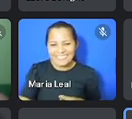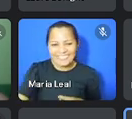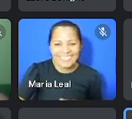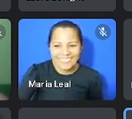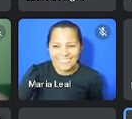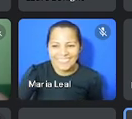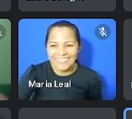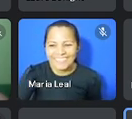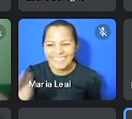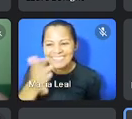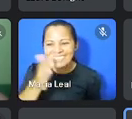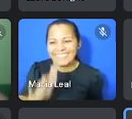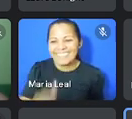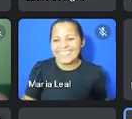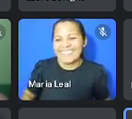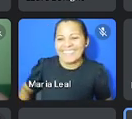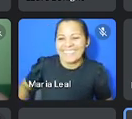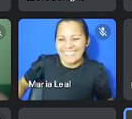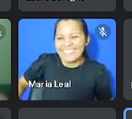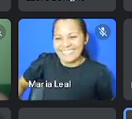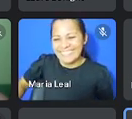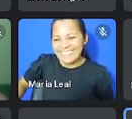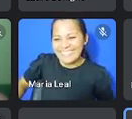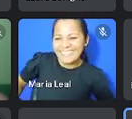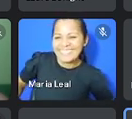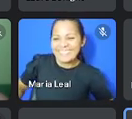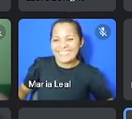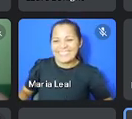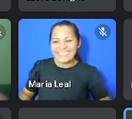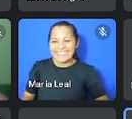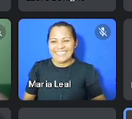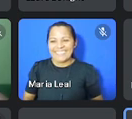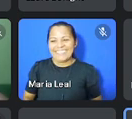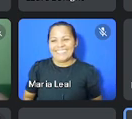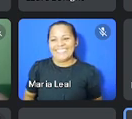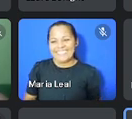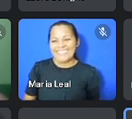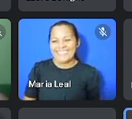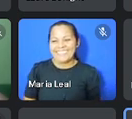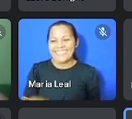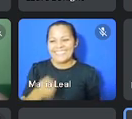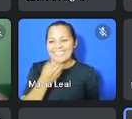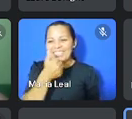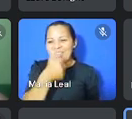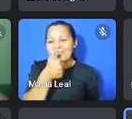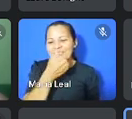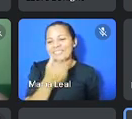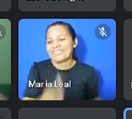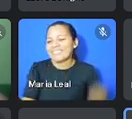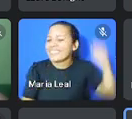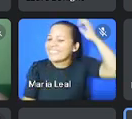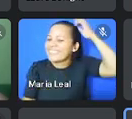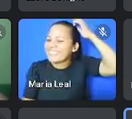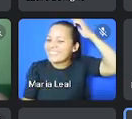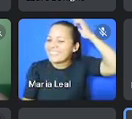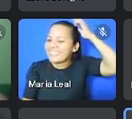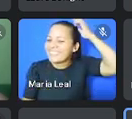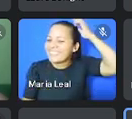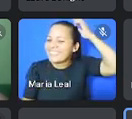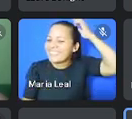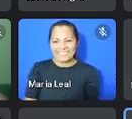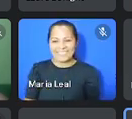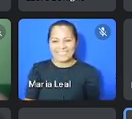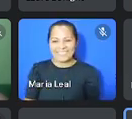Mais ou menos, né? Estou começando a acelerar, né? Tô mais ou menos. Vou tentar diminuir a velocidade. Então, agora